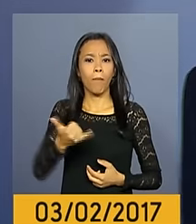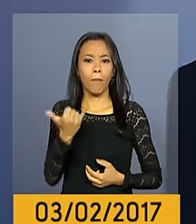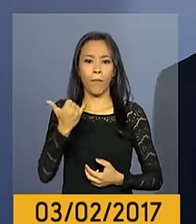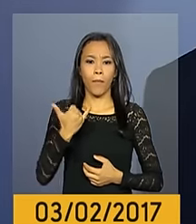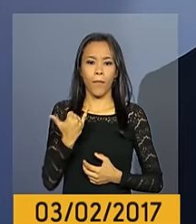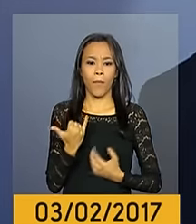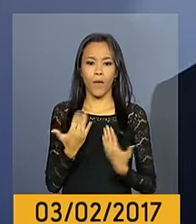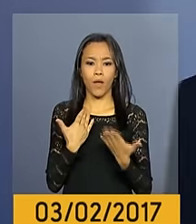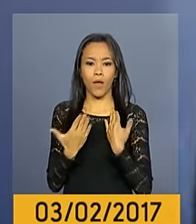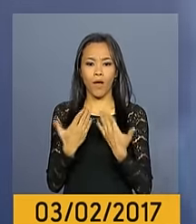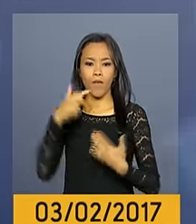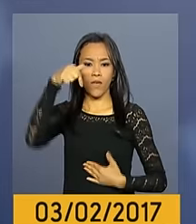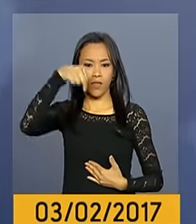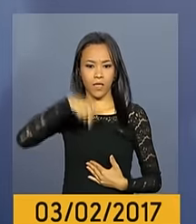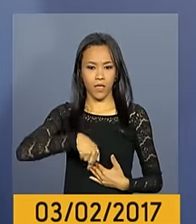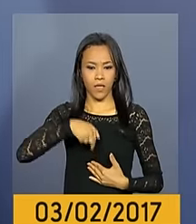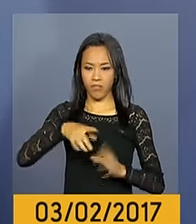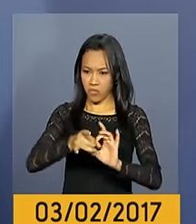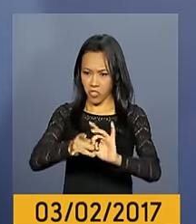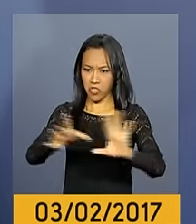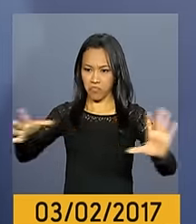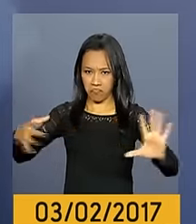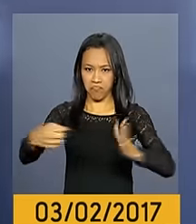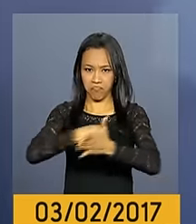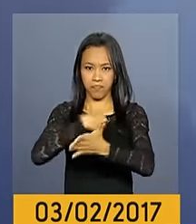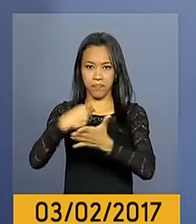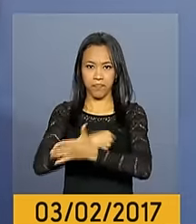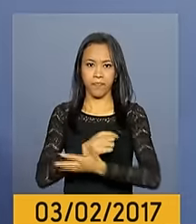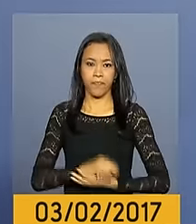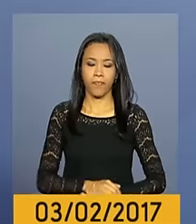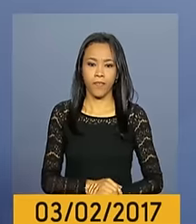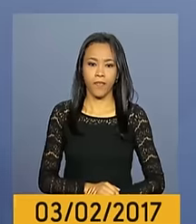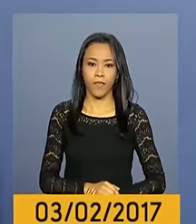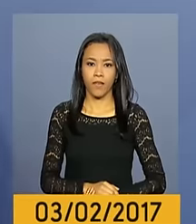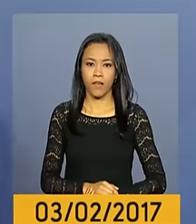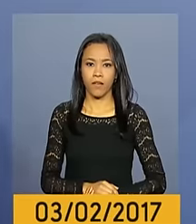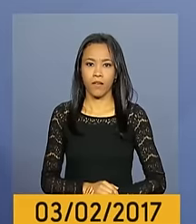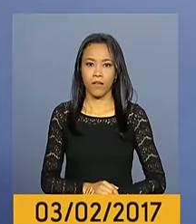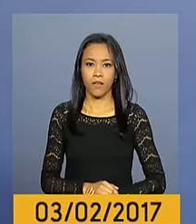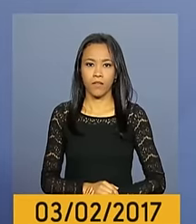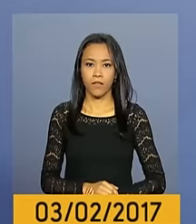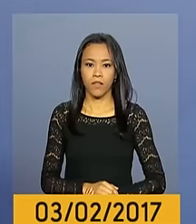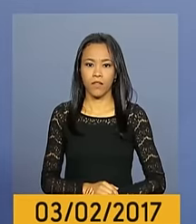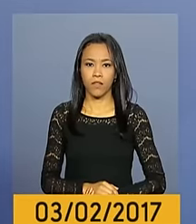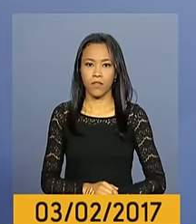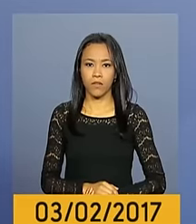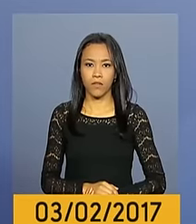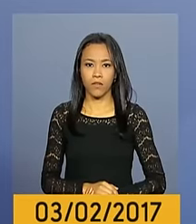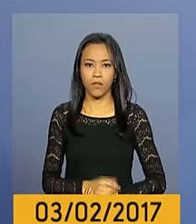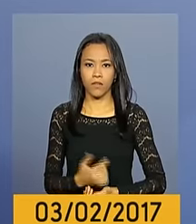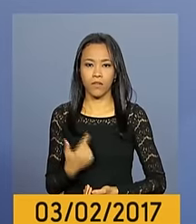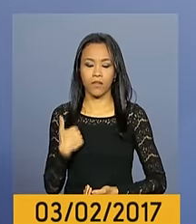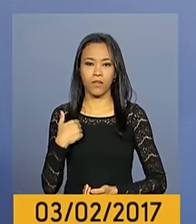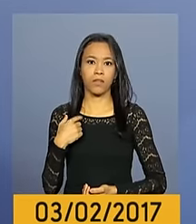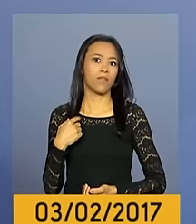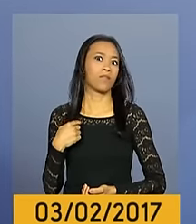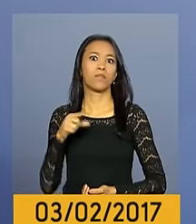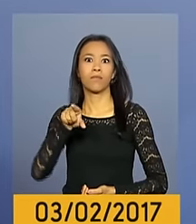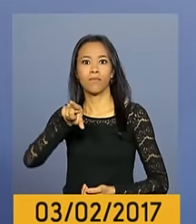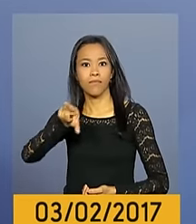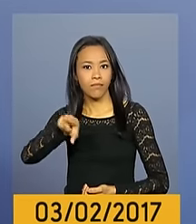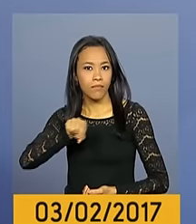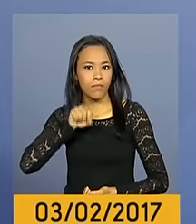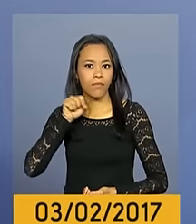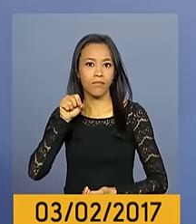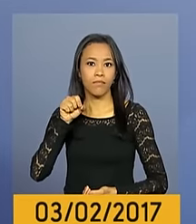estou à disposição das senhoras e dos senhores. A sua nomeação foi encarada como sendo uma concessão do